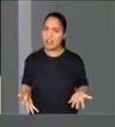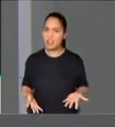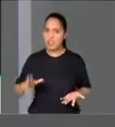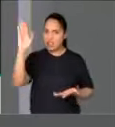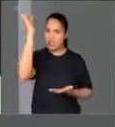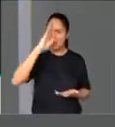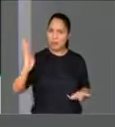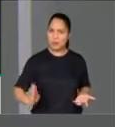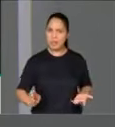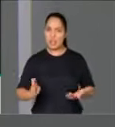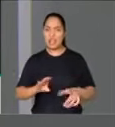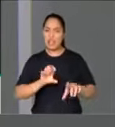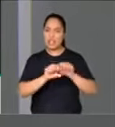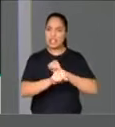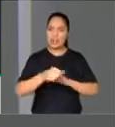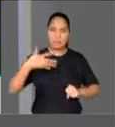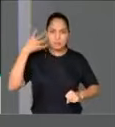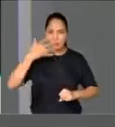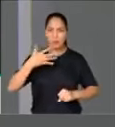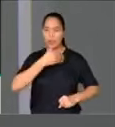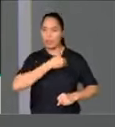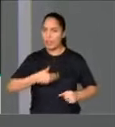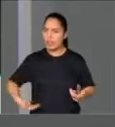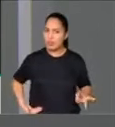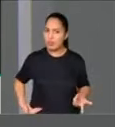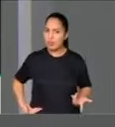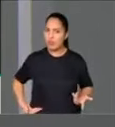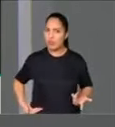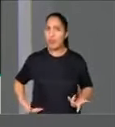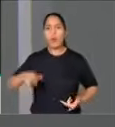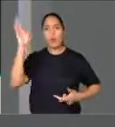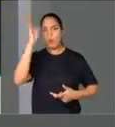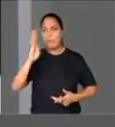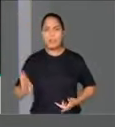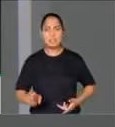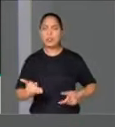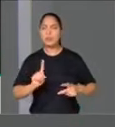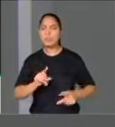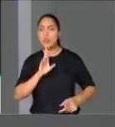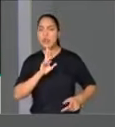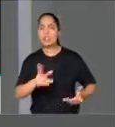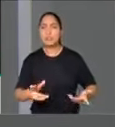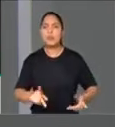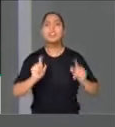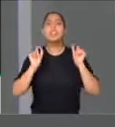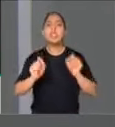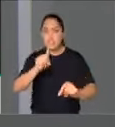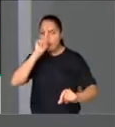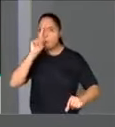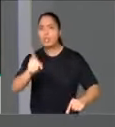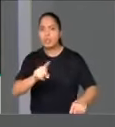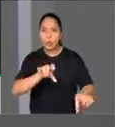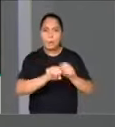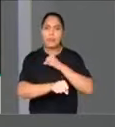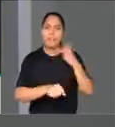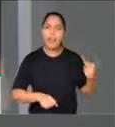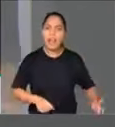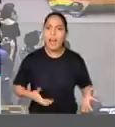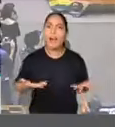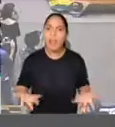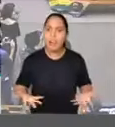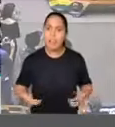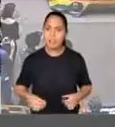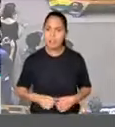Brasil. 15 meses sem que o Estado brasileiro responda quem mandou matar Marielle Franco. Obrigada.